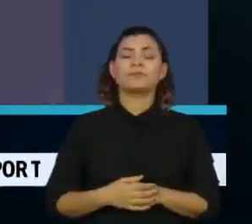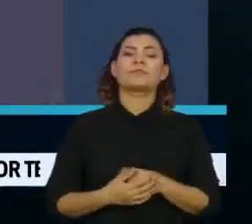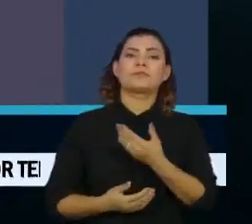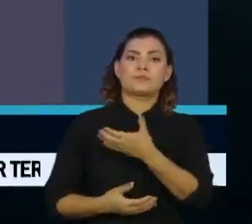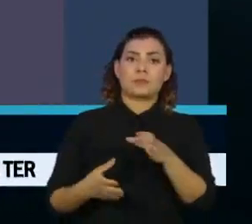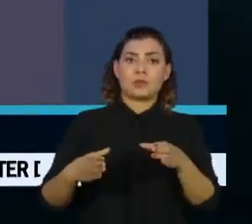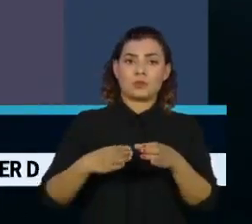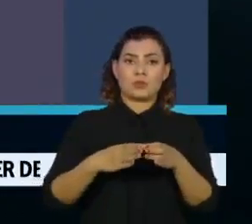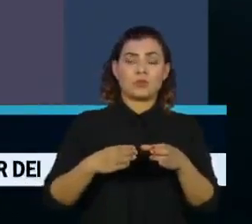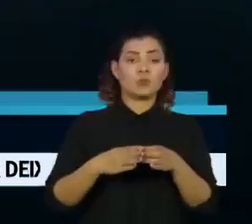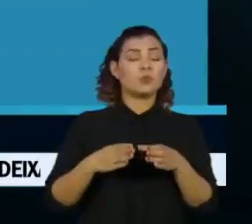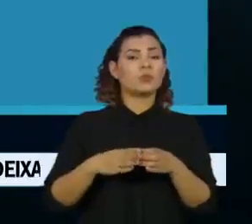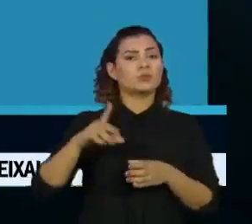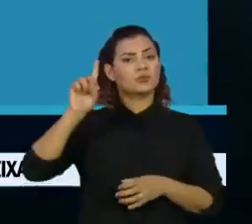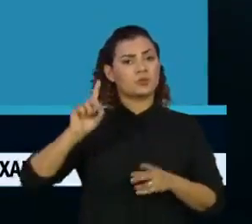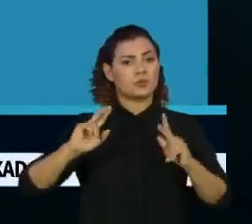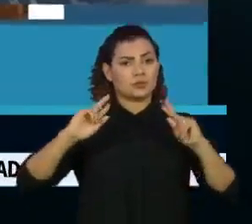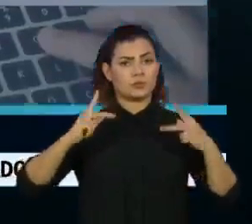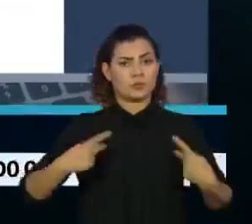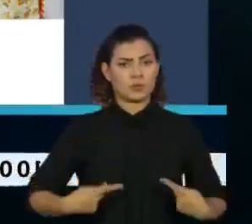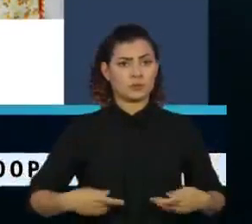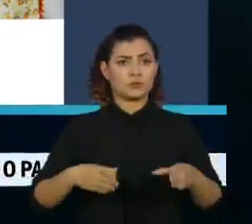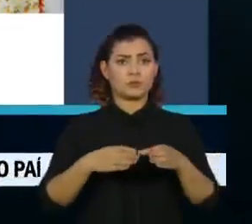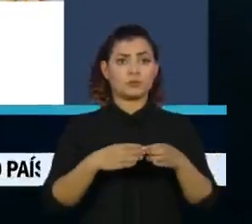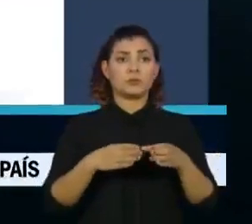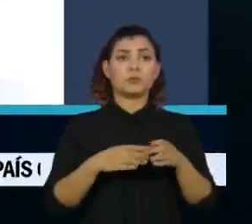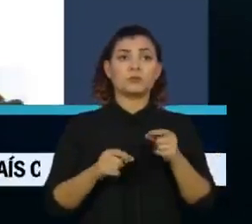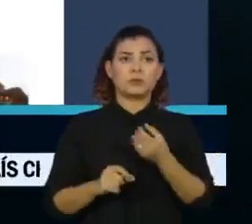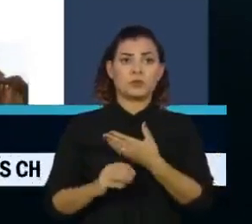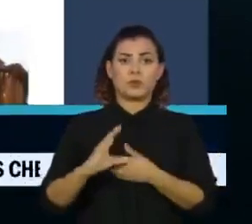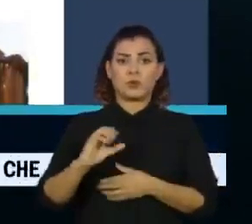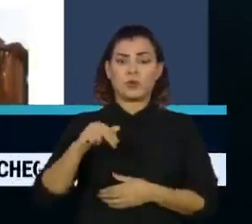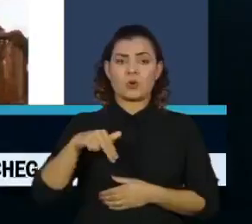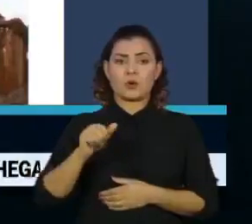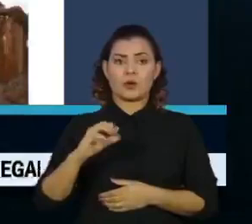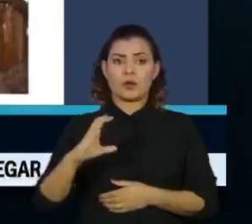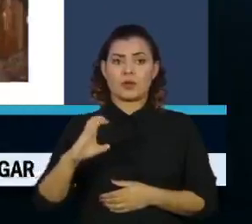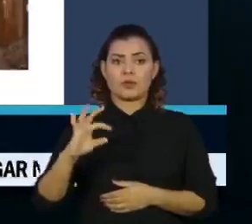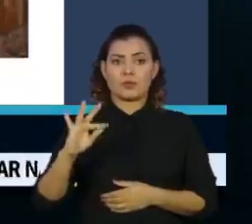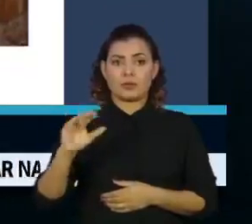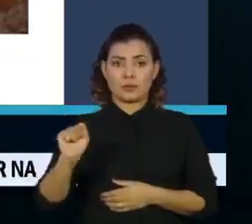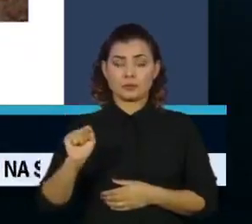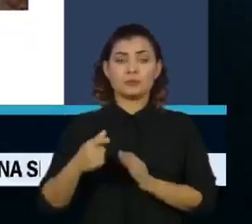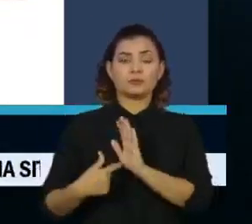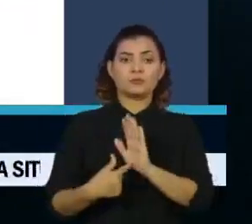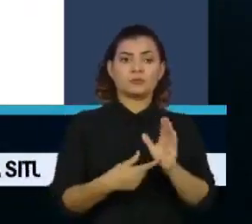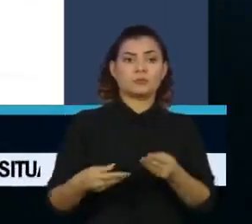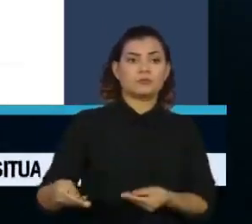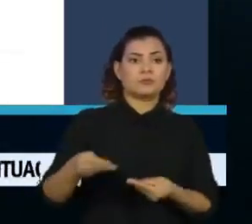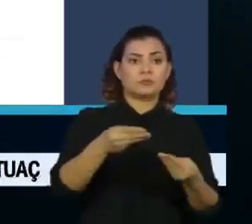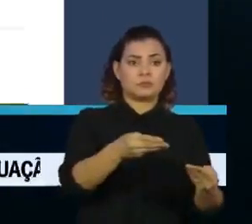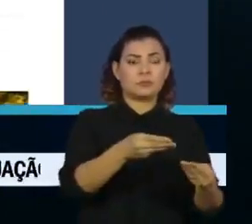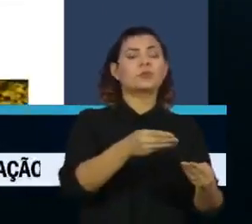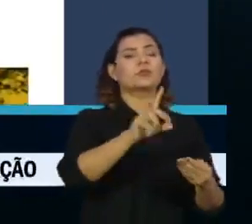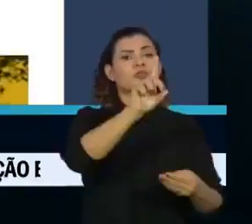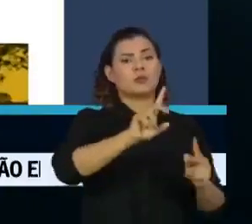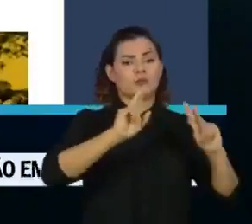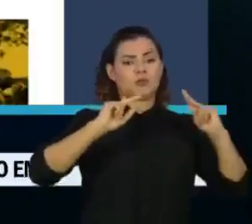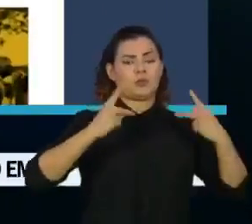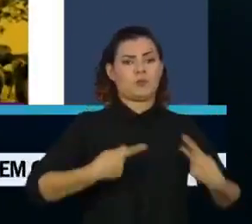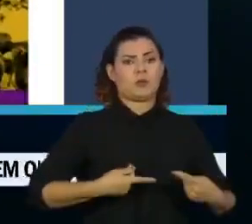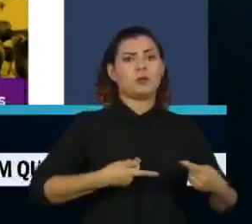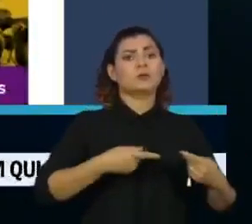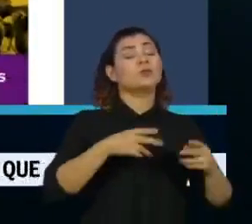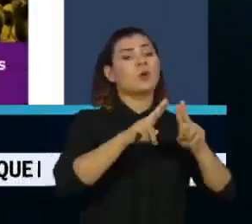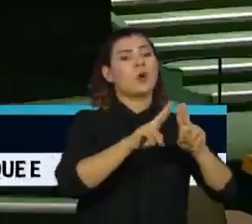Comissão Arns de Direitos Humanos e pela organização não governamental Conectas e encaminhado ao Conselho Internacional de Direitos Humanos